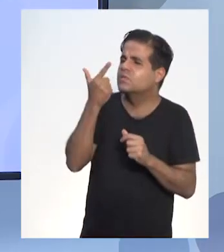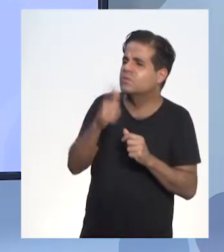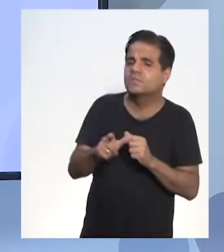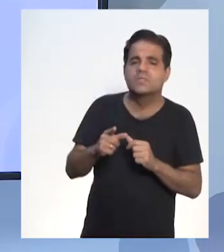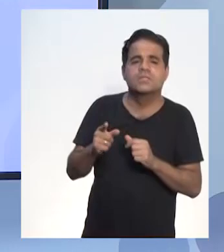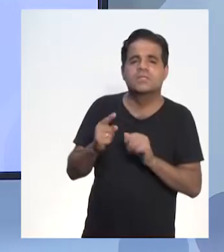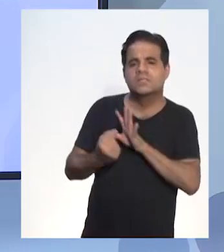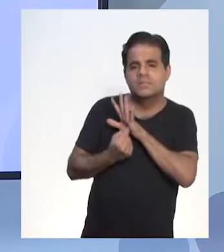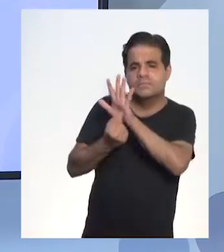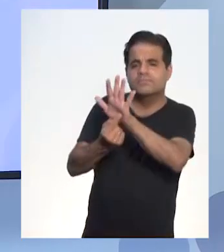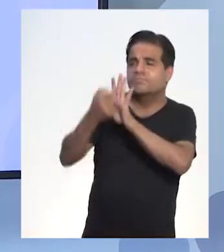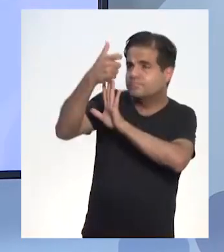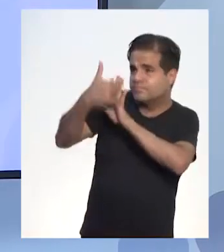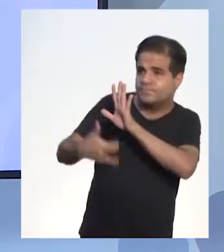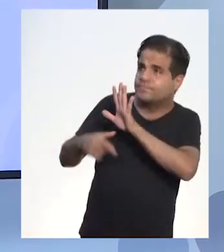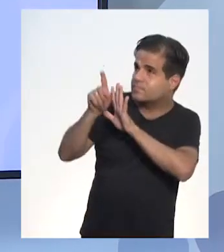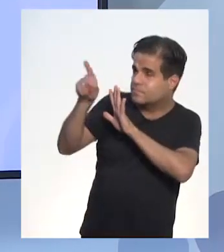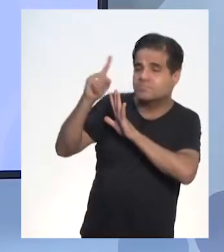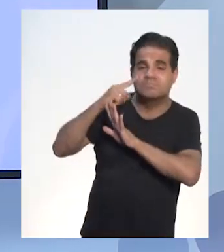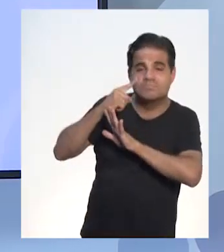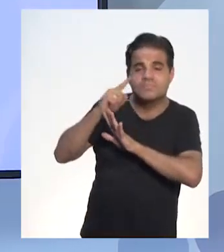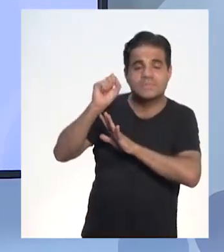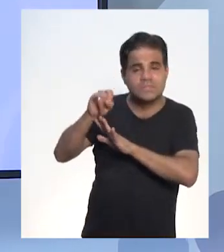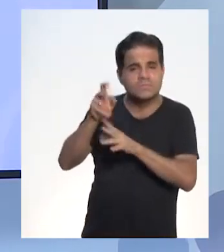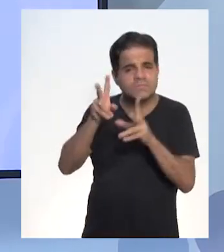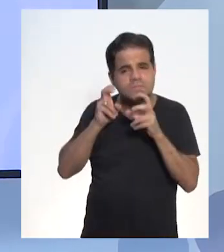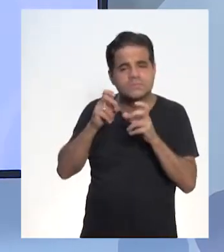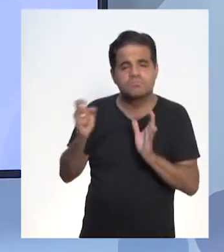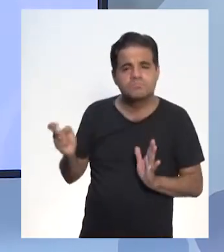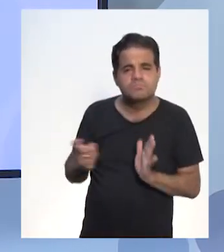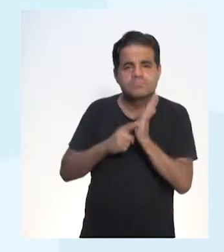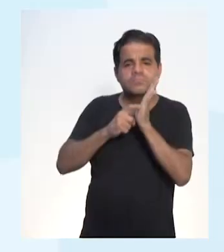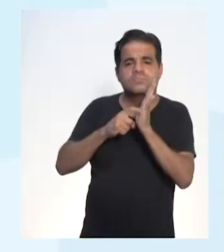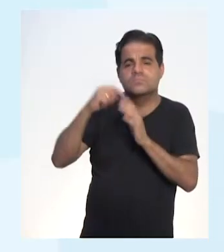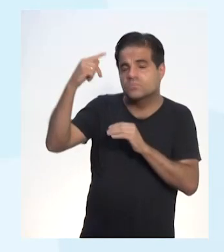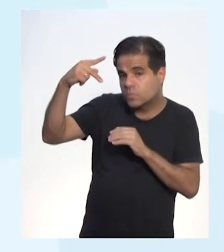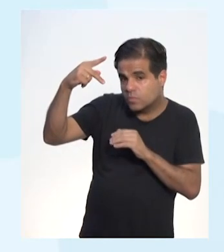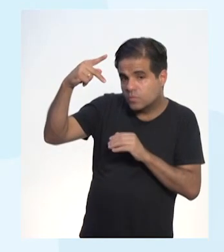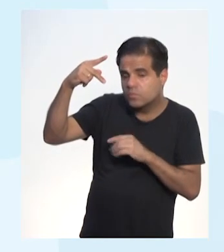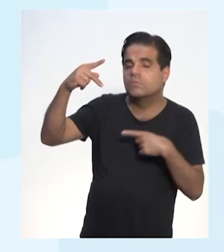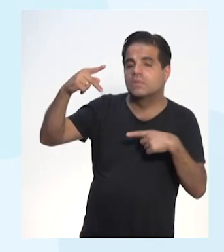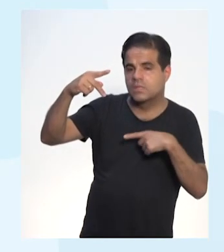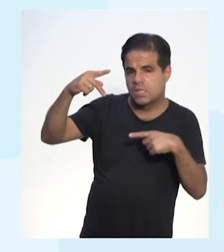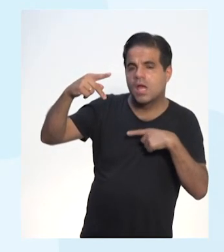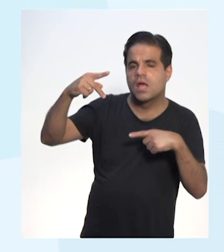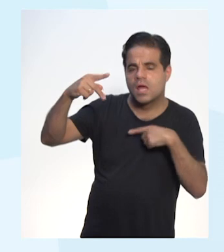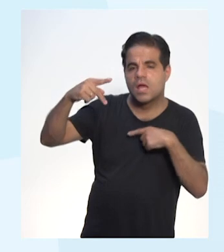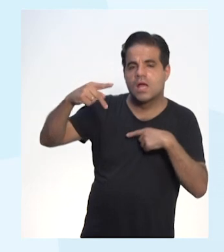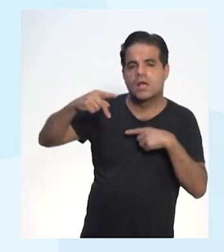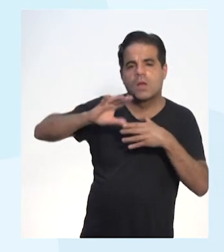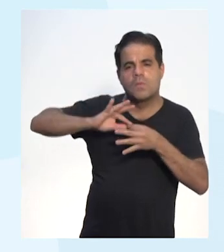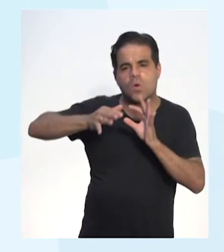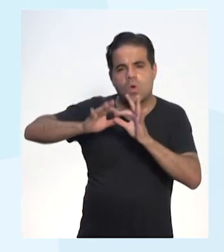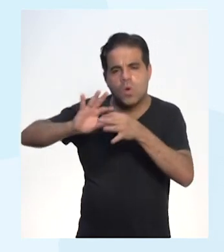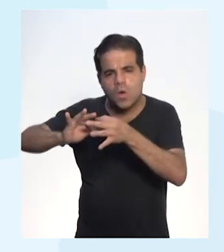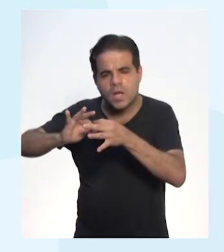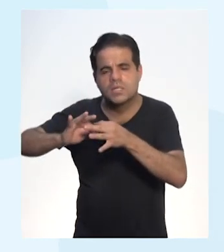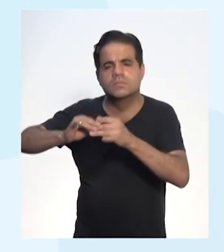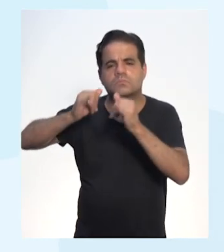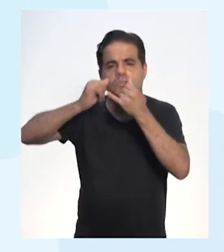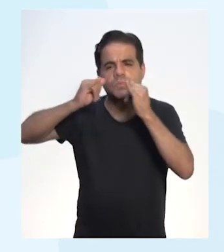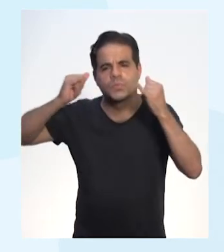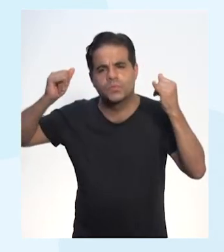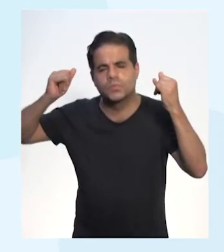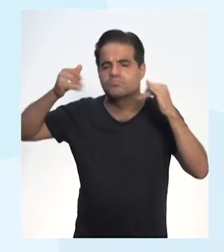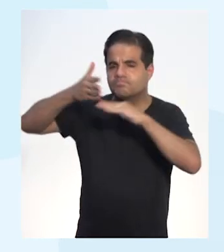imagem ilustra um pouco disso daí, né? Olha, se você perceber no ponto P. A gente tem aí uma corrente elétrica,